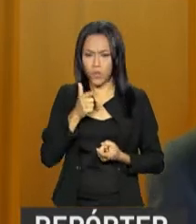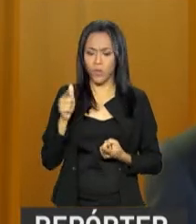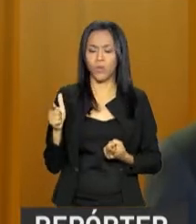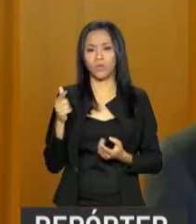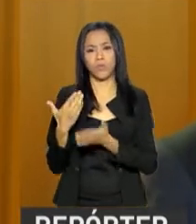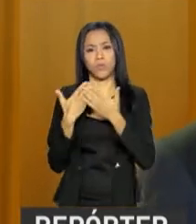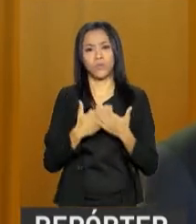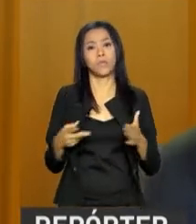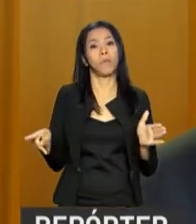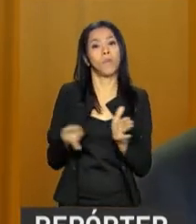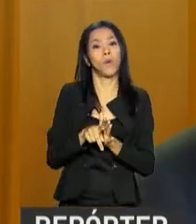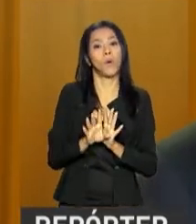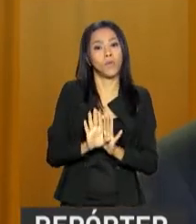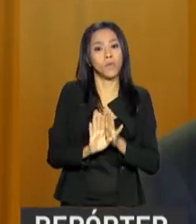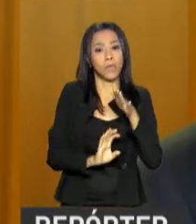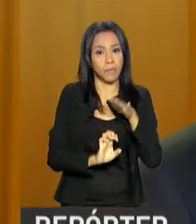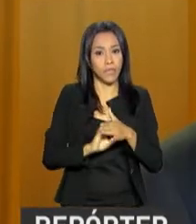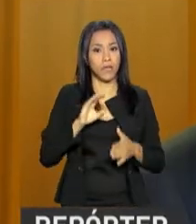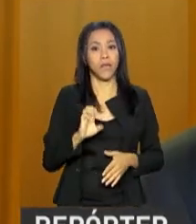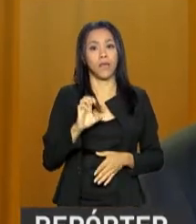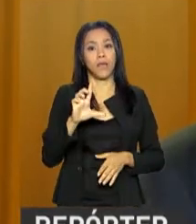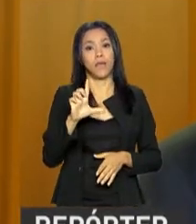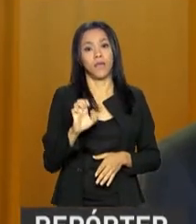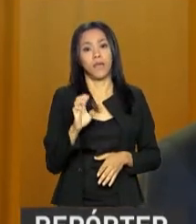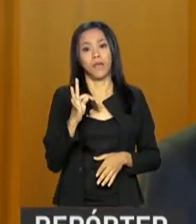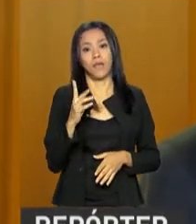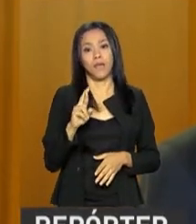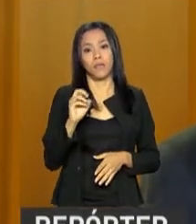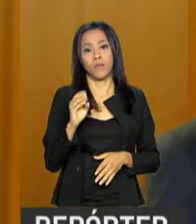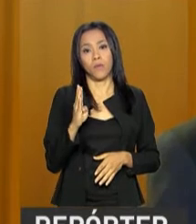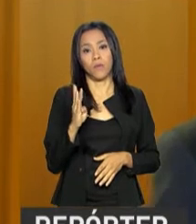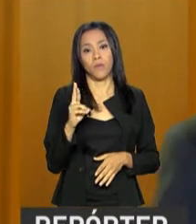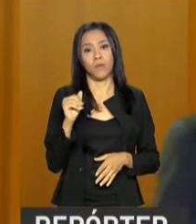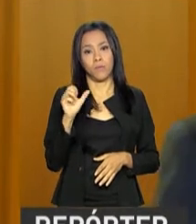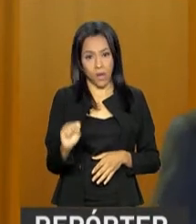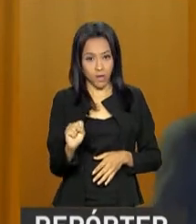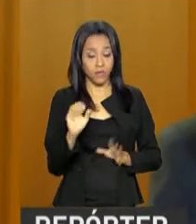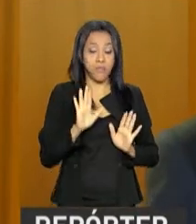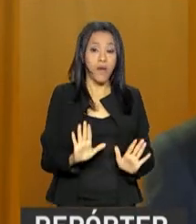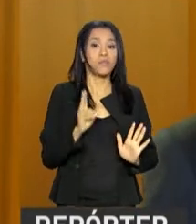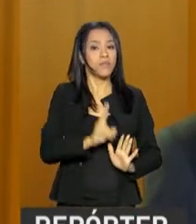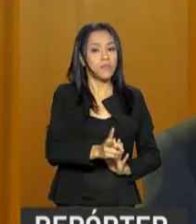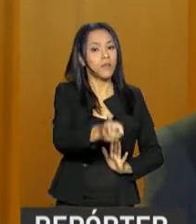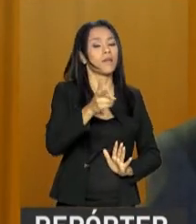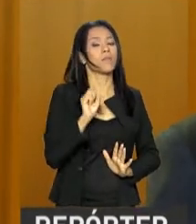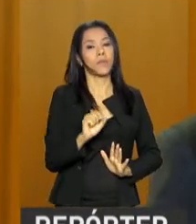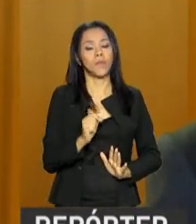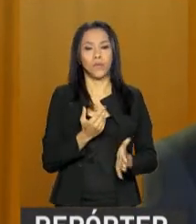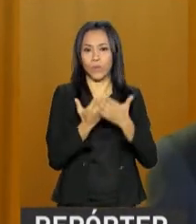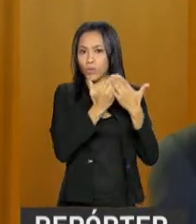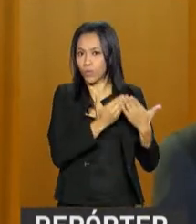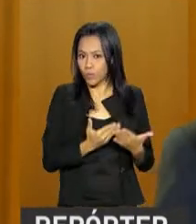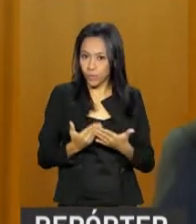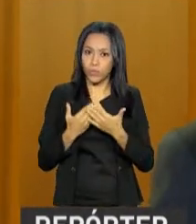privativos eletrobrás o que melhor ela possa executar serão contratados por elas mas sempre em consonância com os estudos é